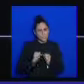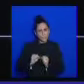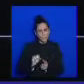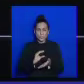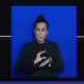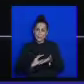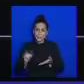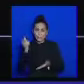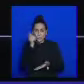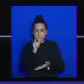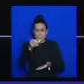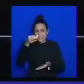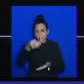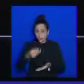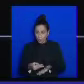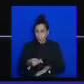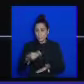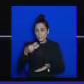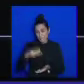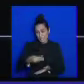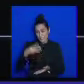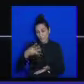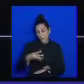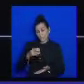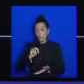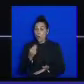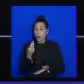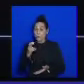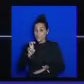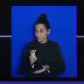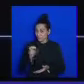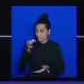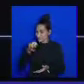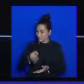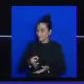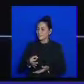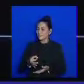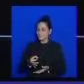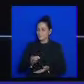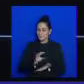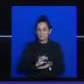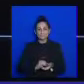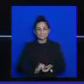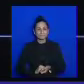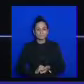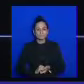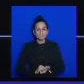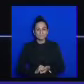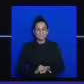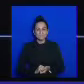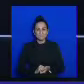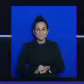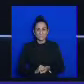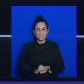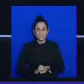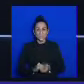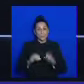pode levar prêmios acertando 2, 3, 4 ou 5 números. Vem chegando mais uma bola,